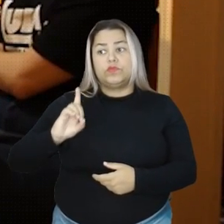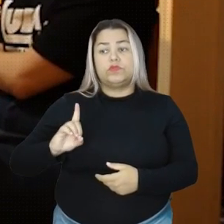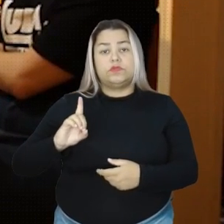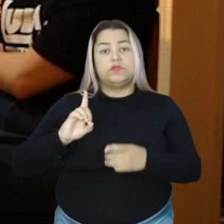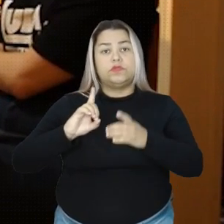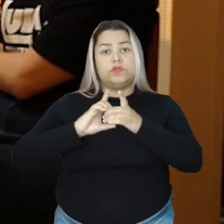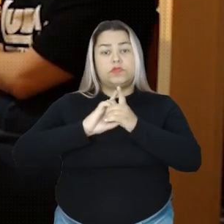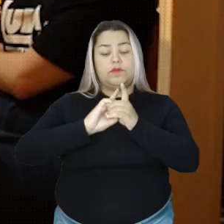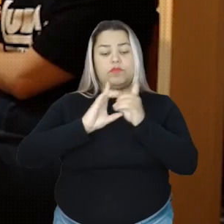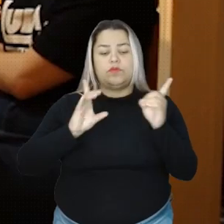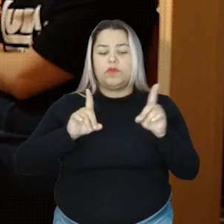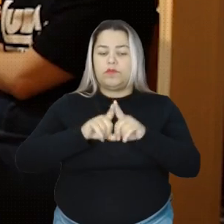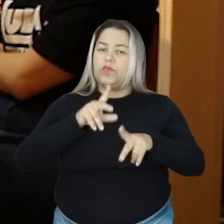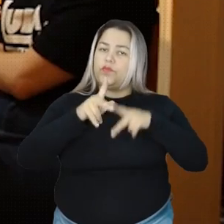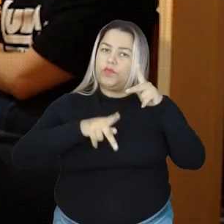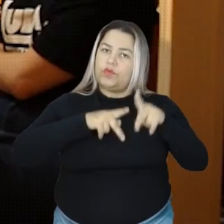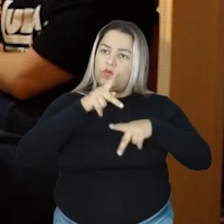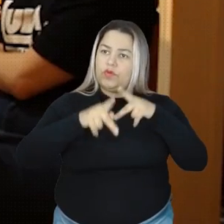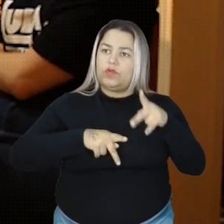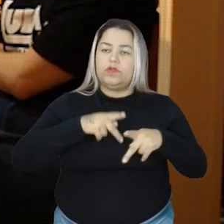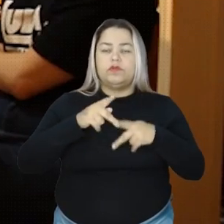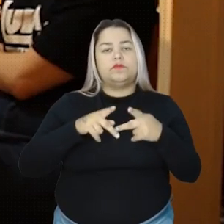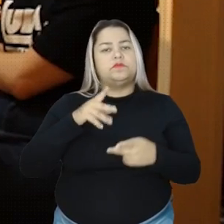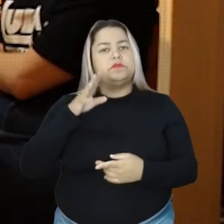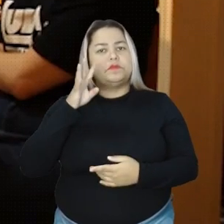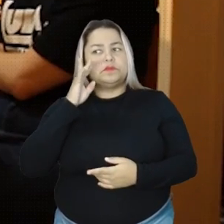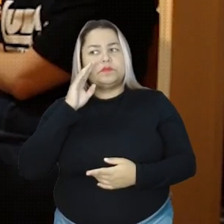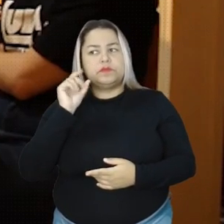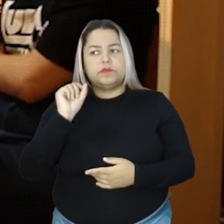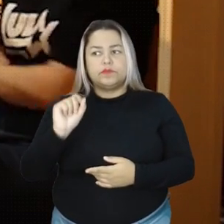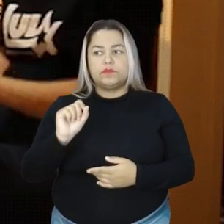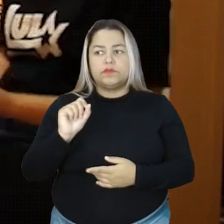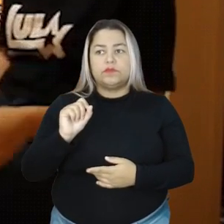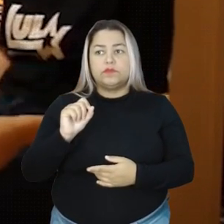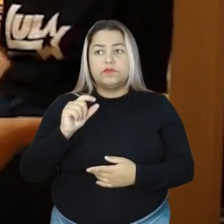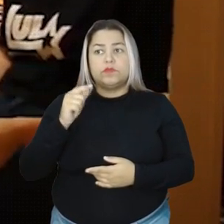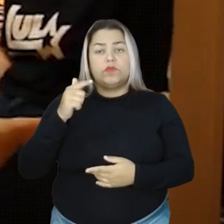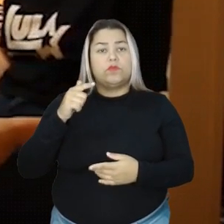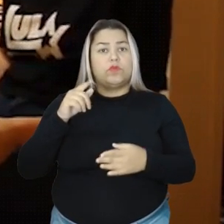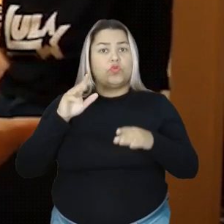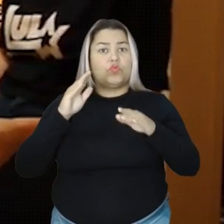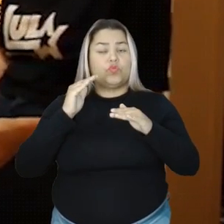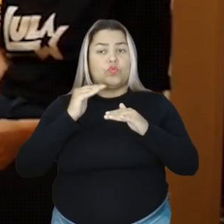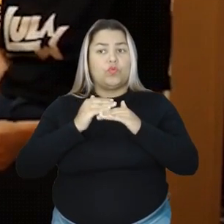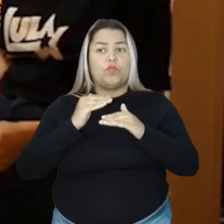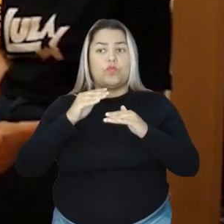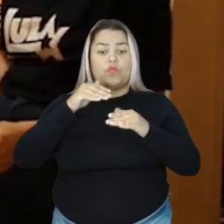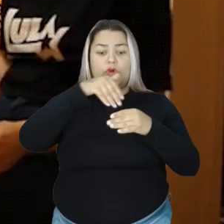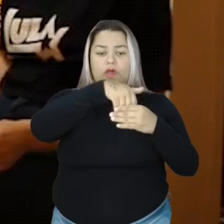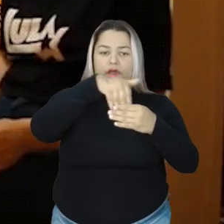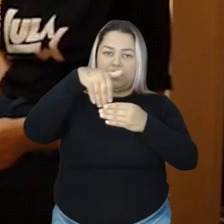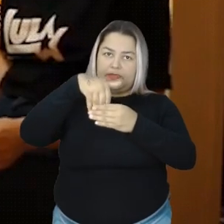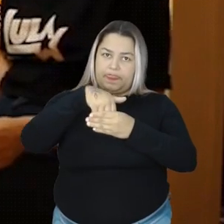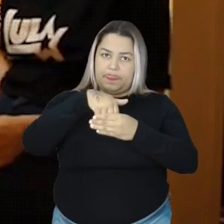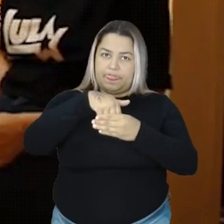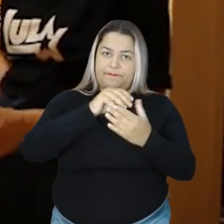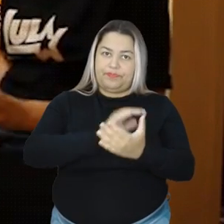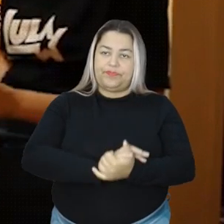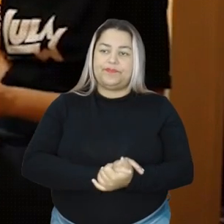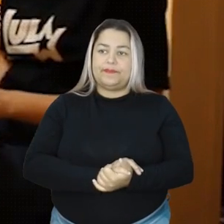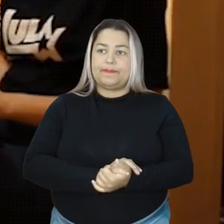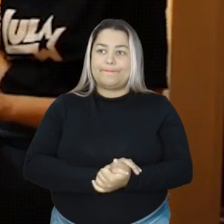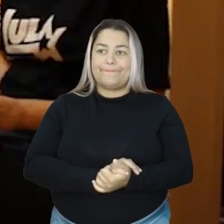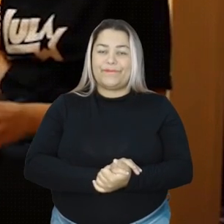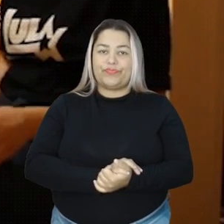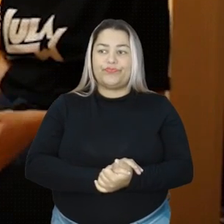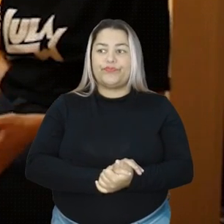popular. Imagina, nós vamos, né, disputar uma eleição, não é, com uma